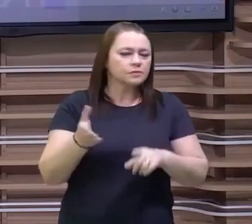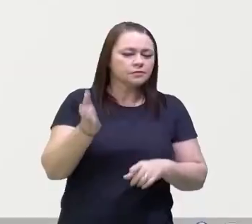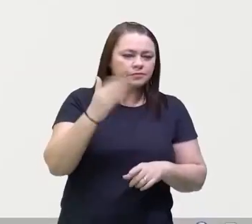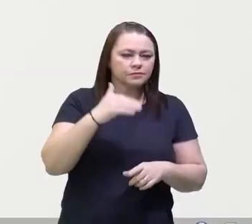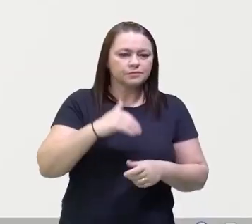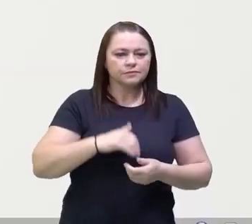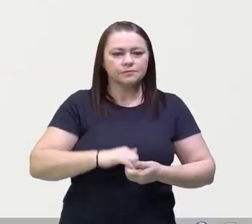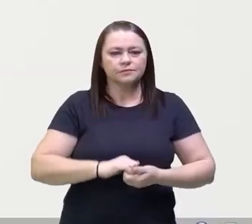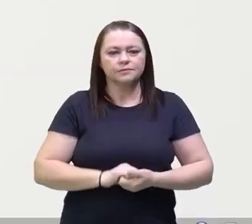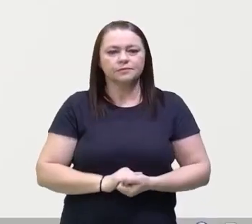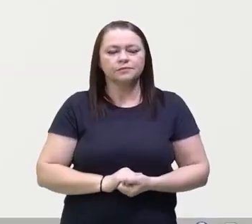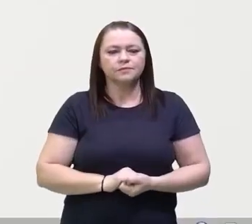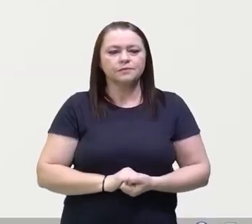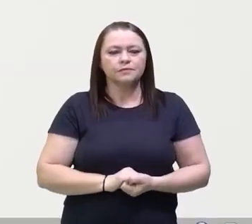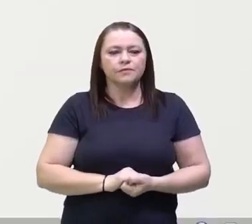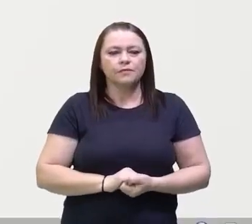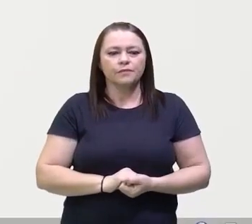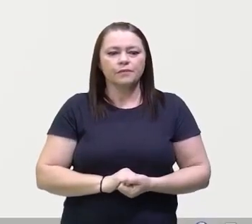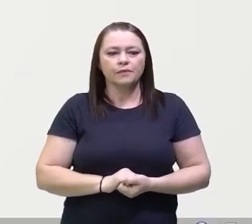tela.